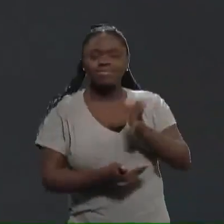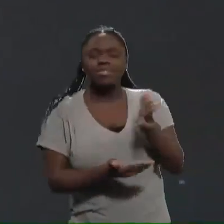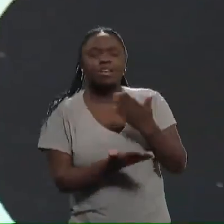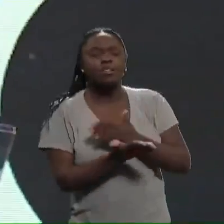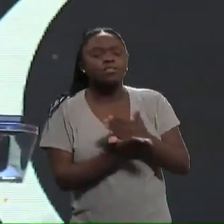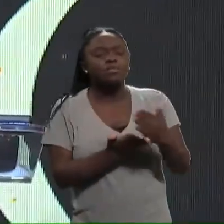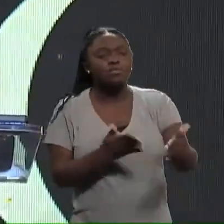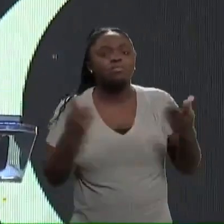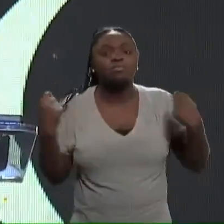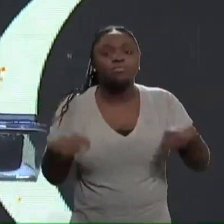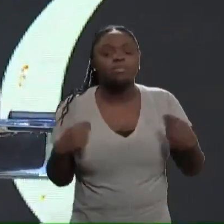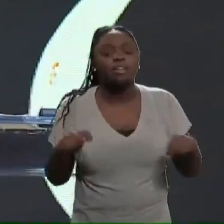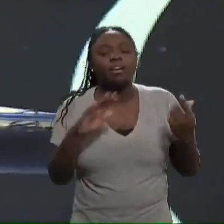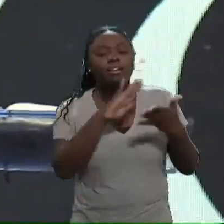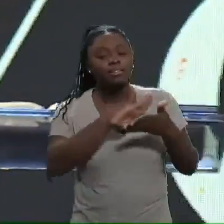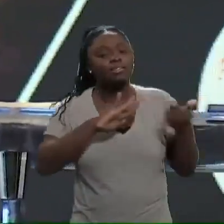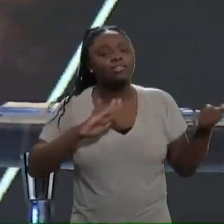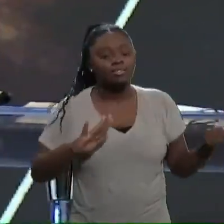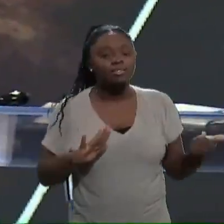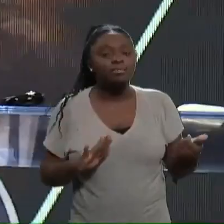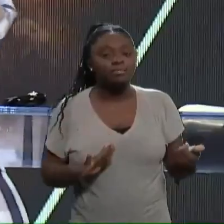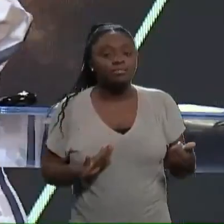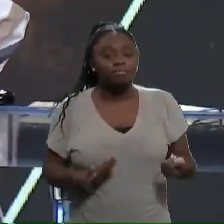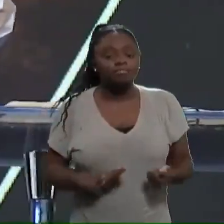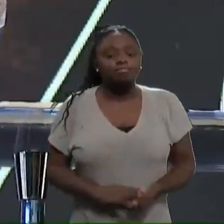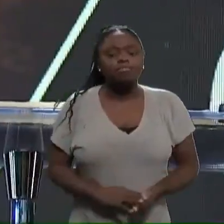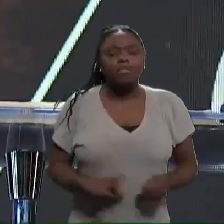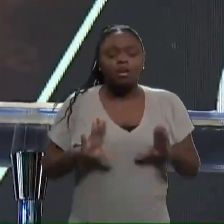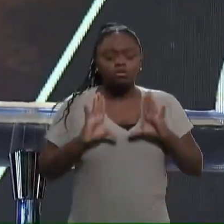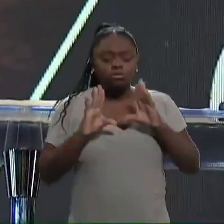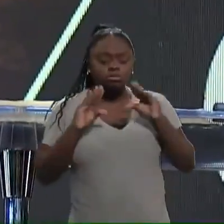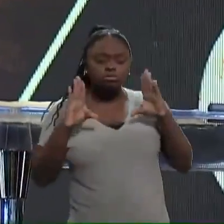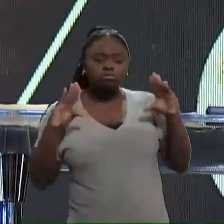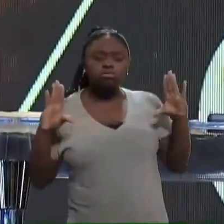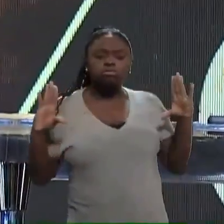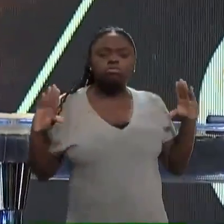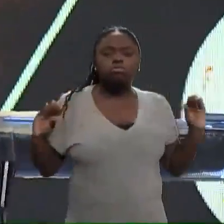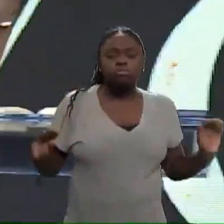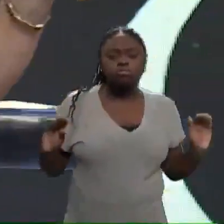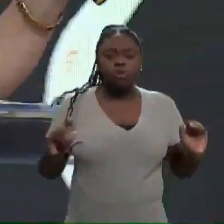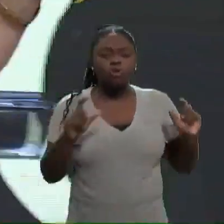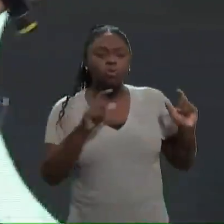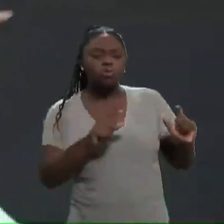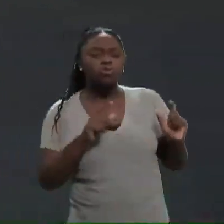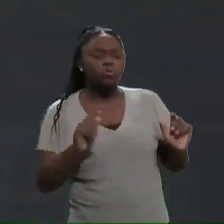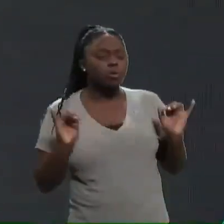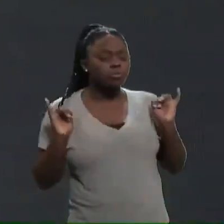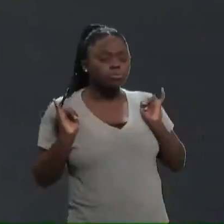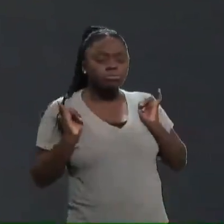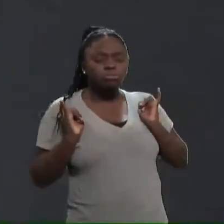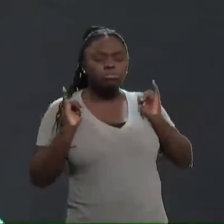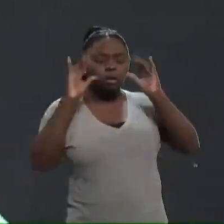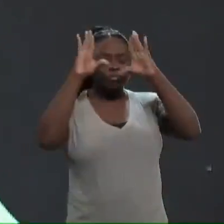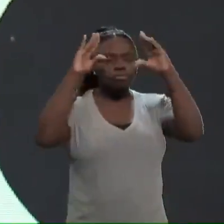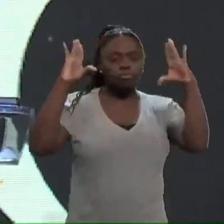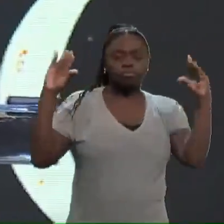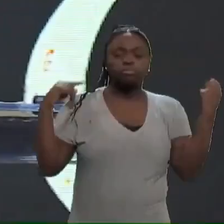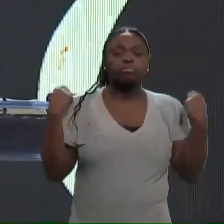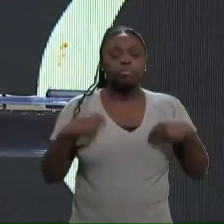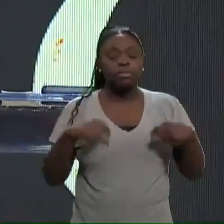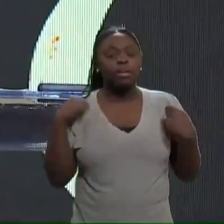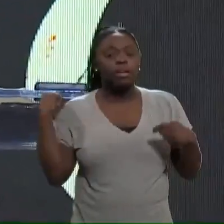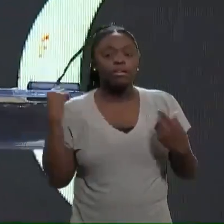viver, eu preciso abrir mão daquela zona de conforto, daquele lugar de conformismo. Meu irmão,